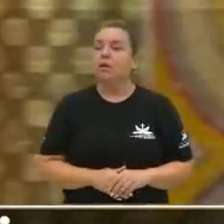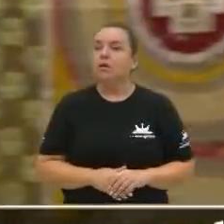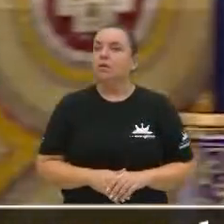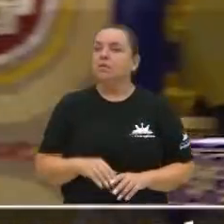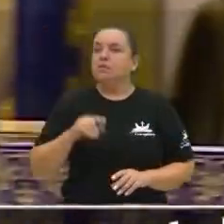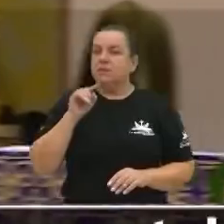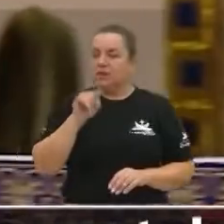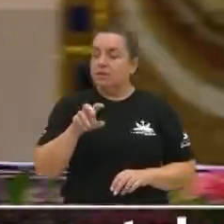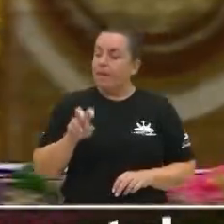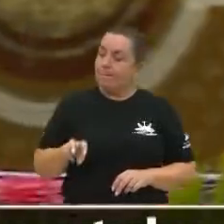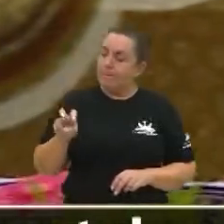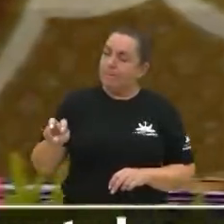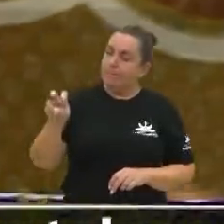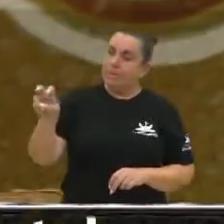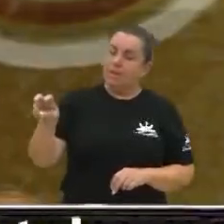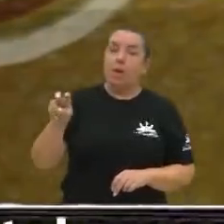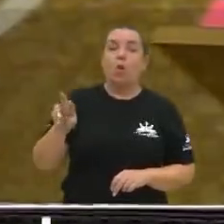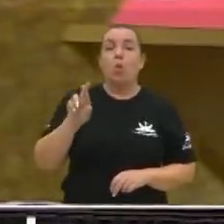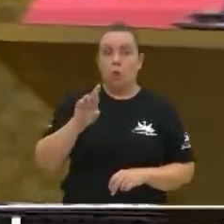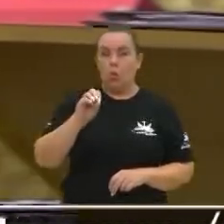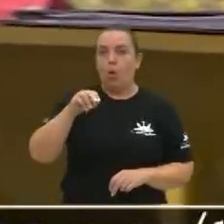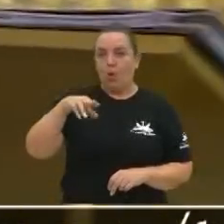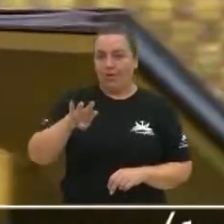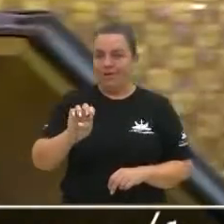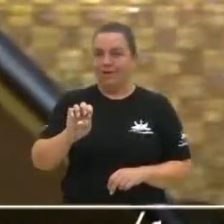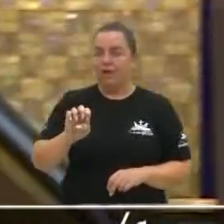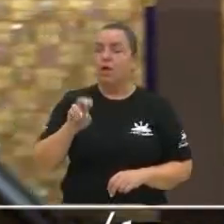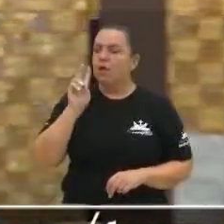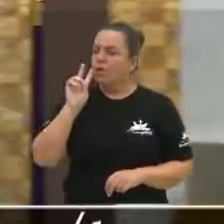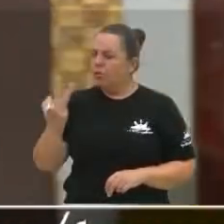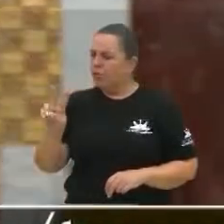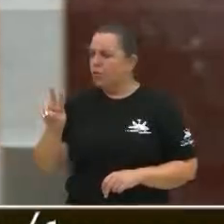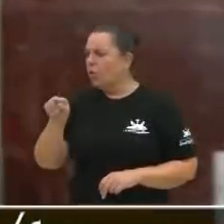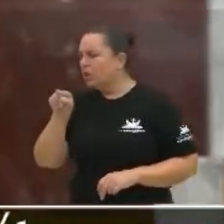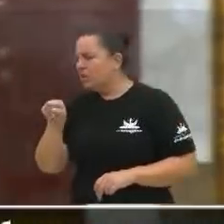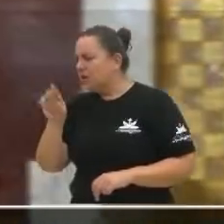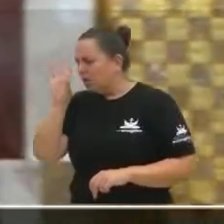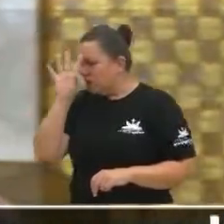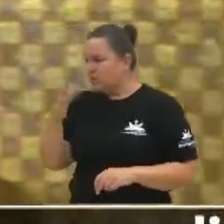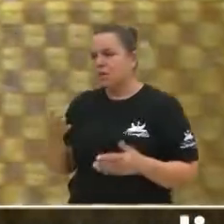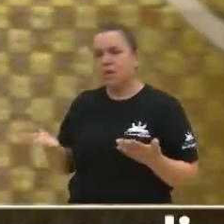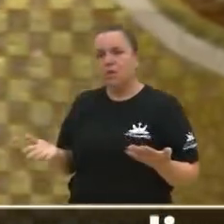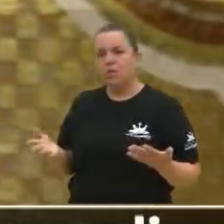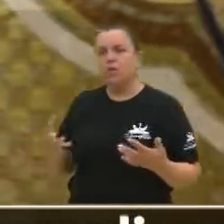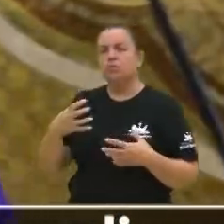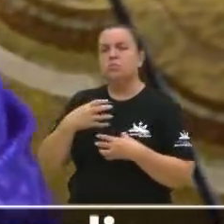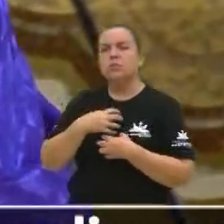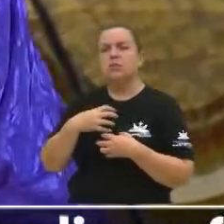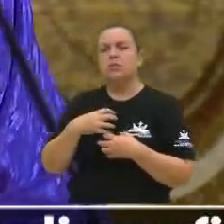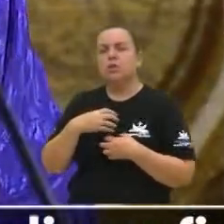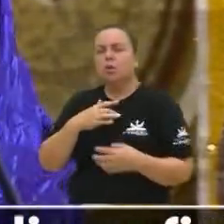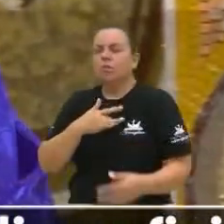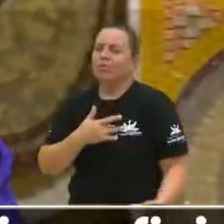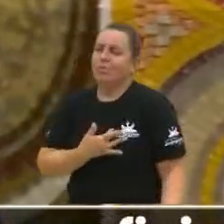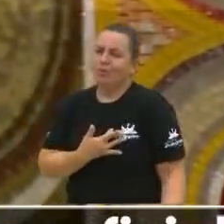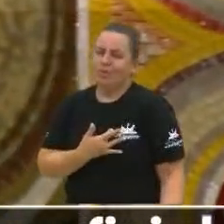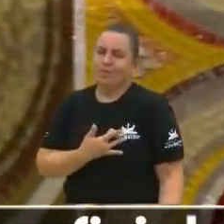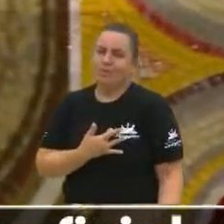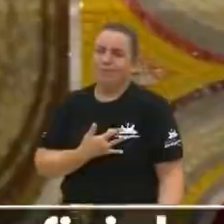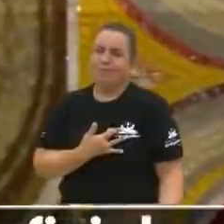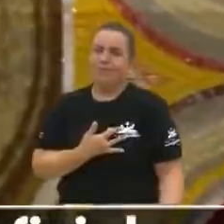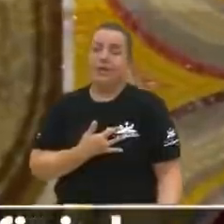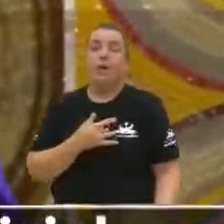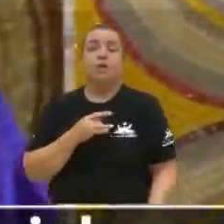imensa peregrinação rock viu aquela situação e se sentiu compadecido